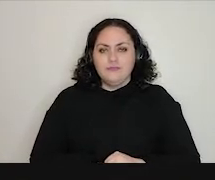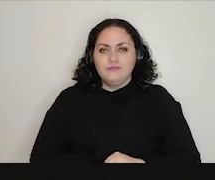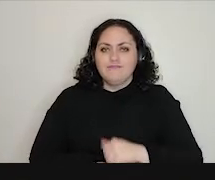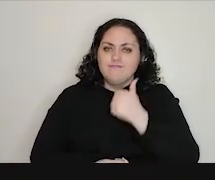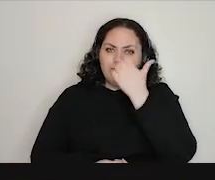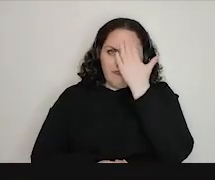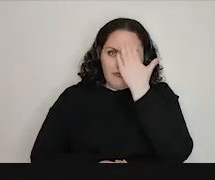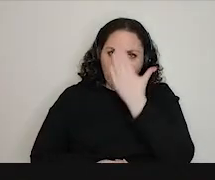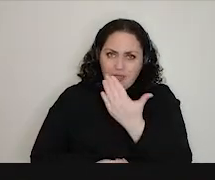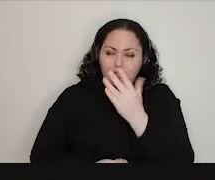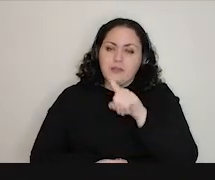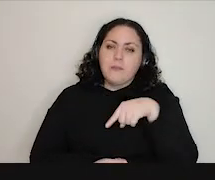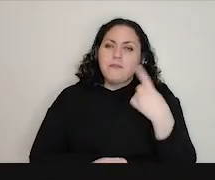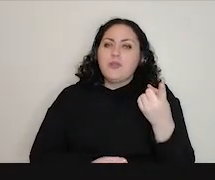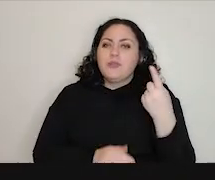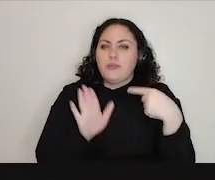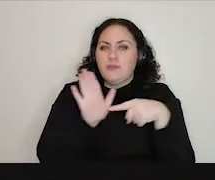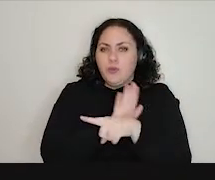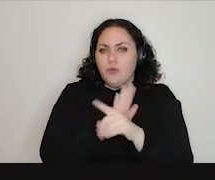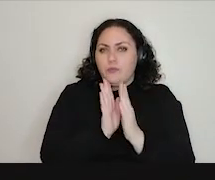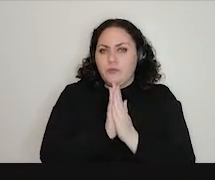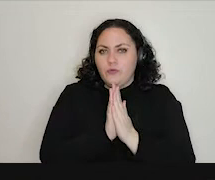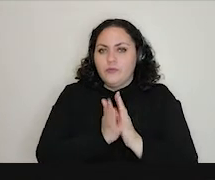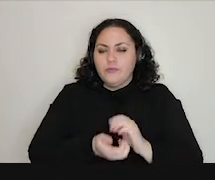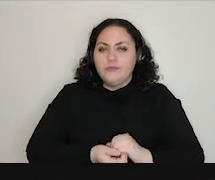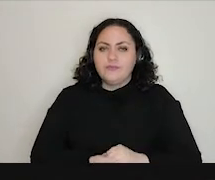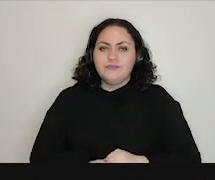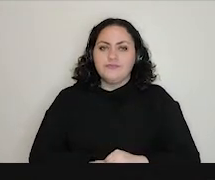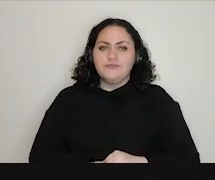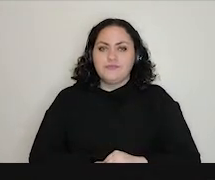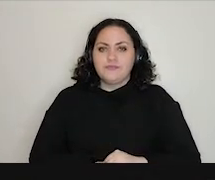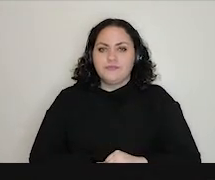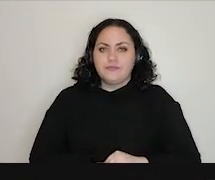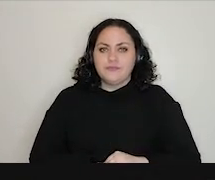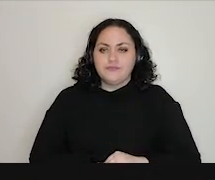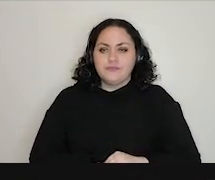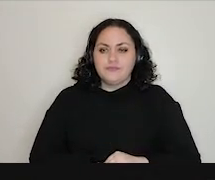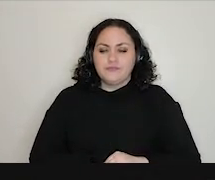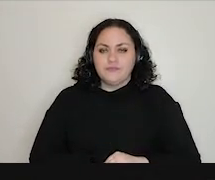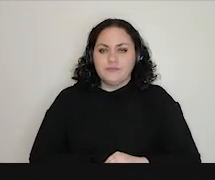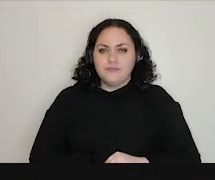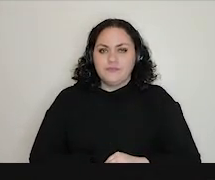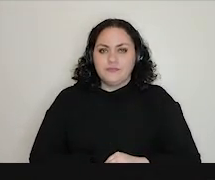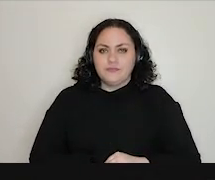Muito obrigada. Próxima pergunta, por favor. Vou passar.